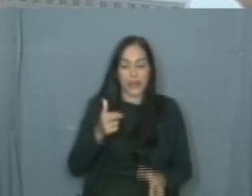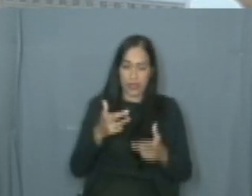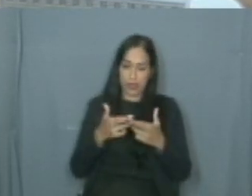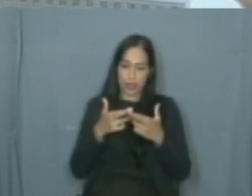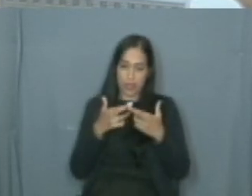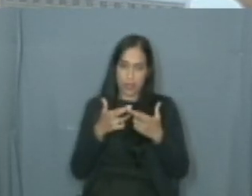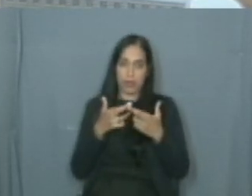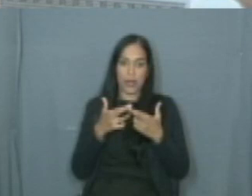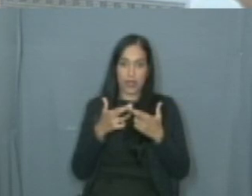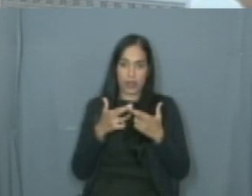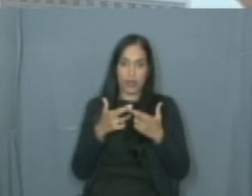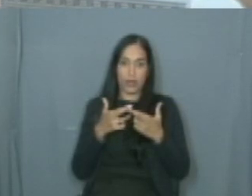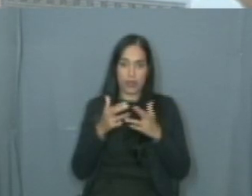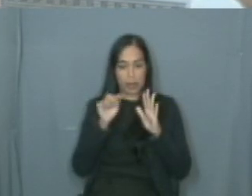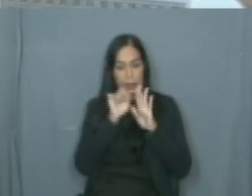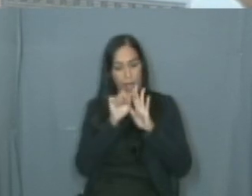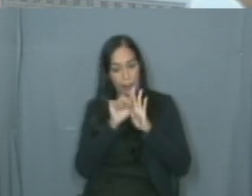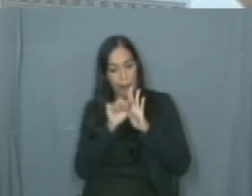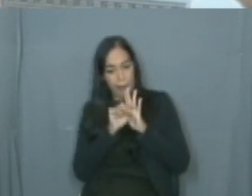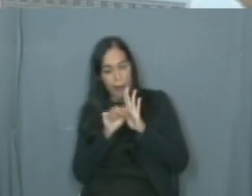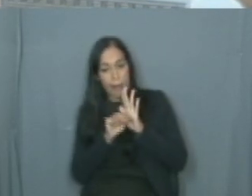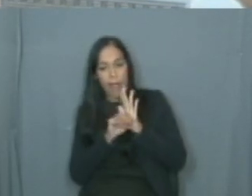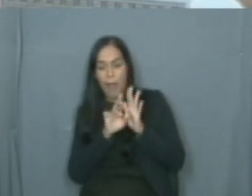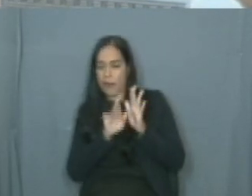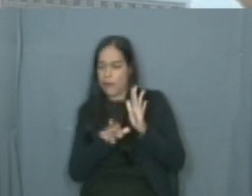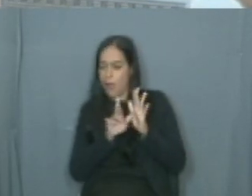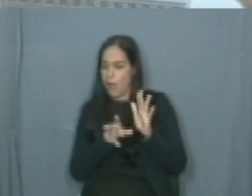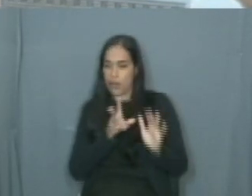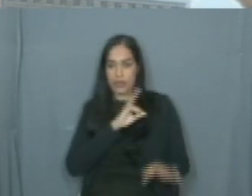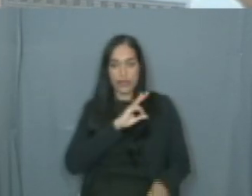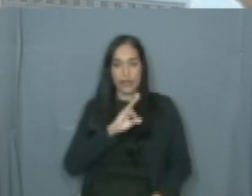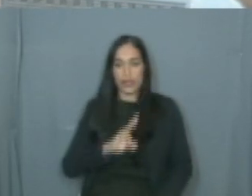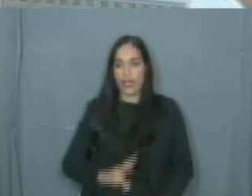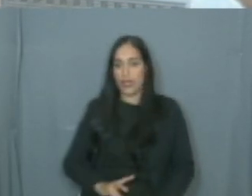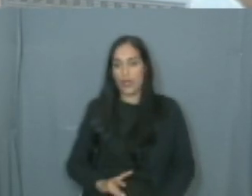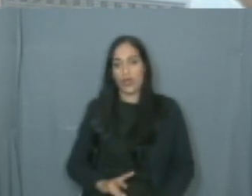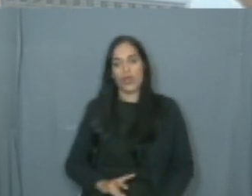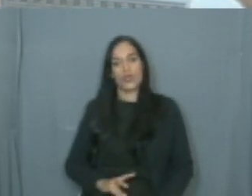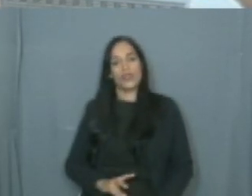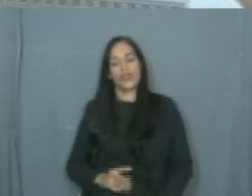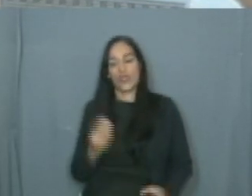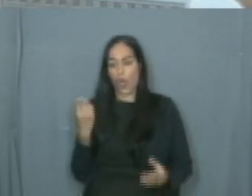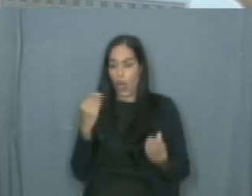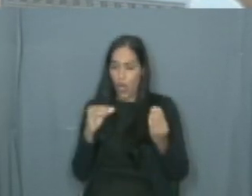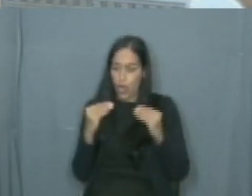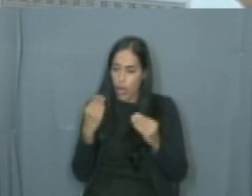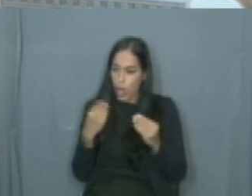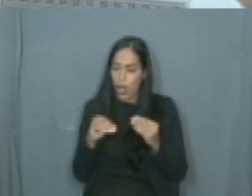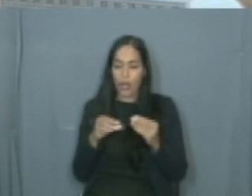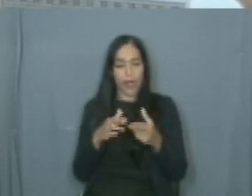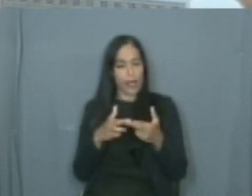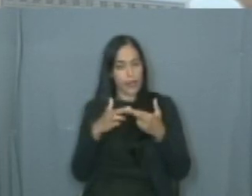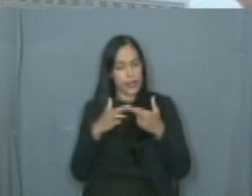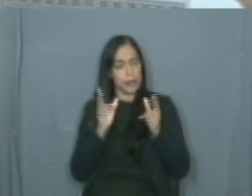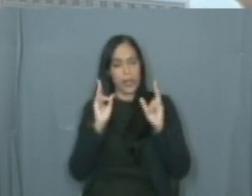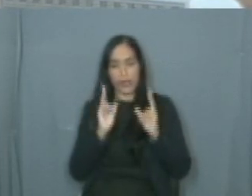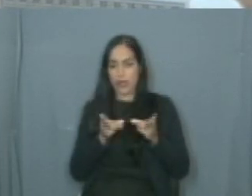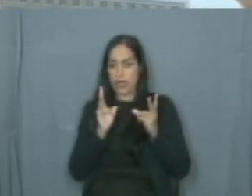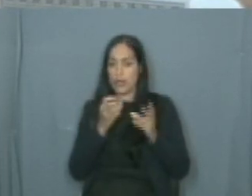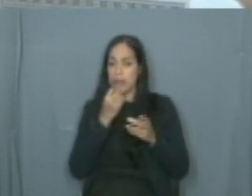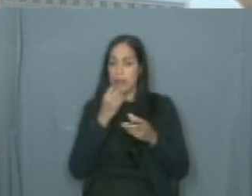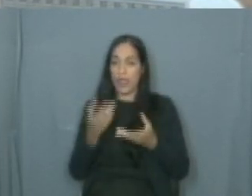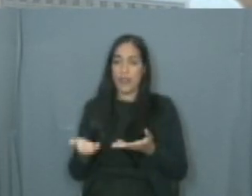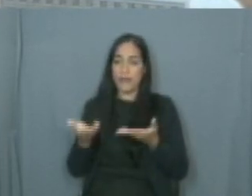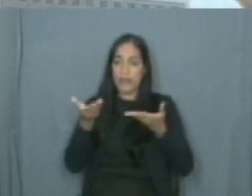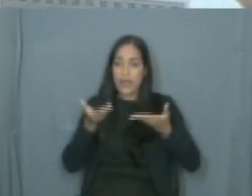coloco dessa ordem. Vários vereadores colocam esse requerimento e eles são sempre muito bem-vindos.